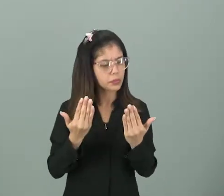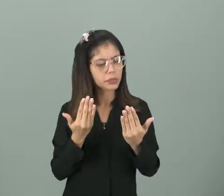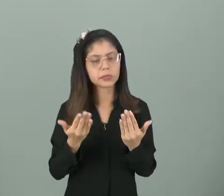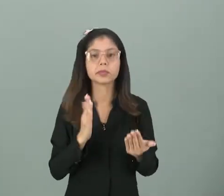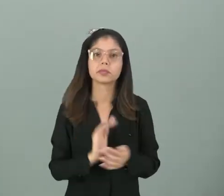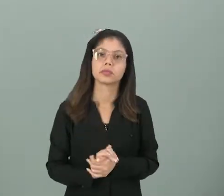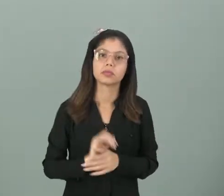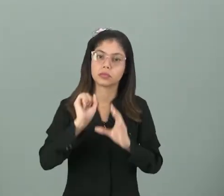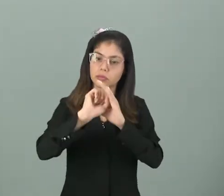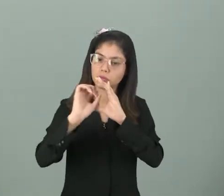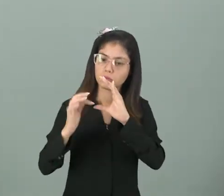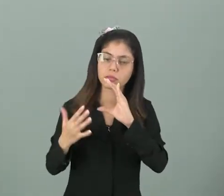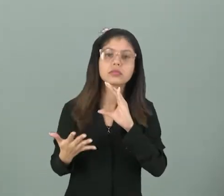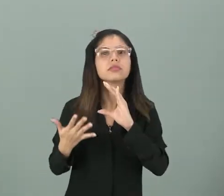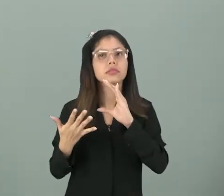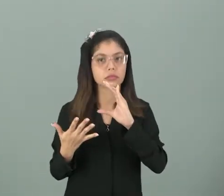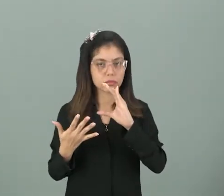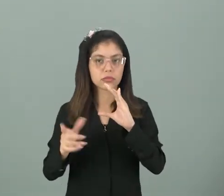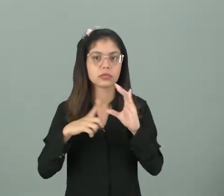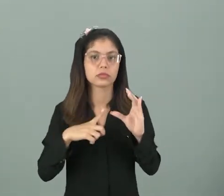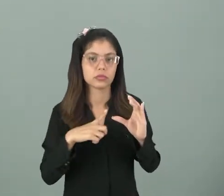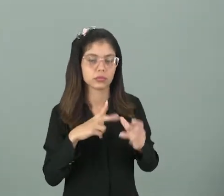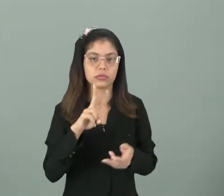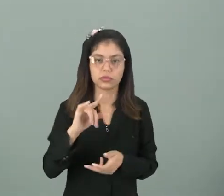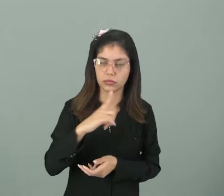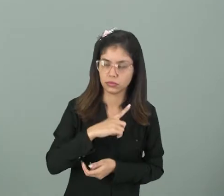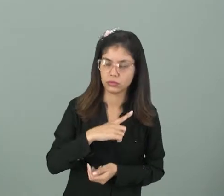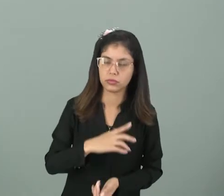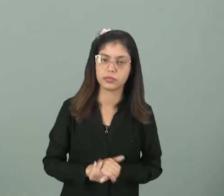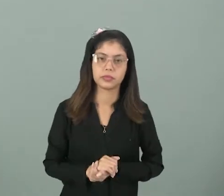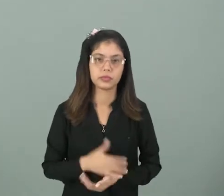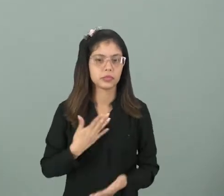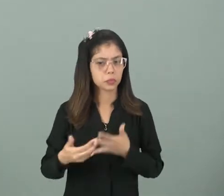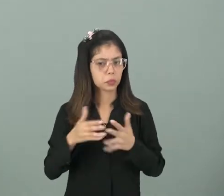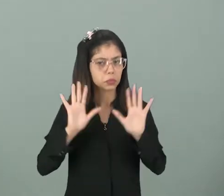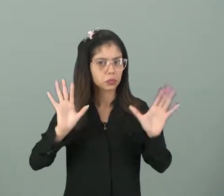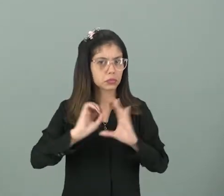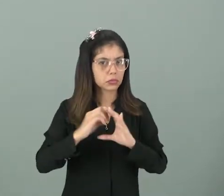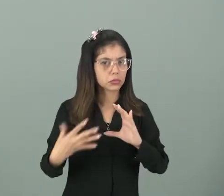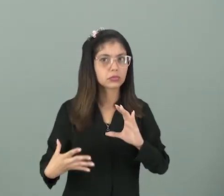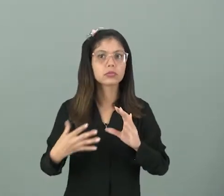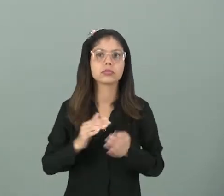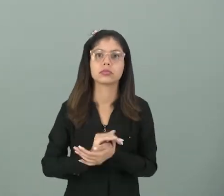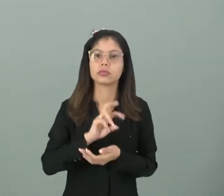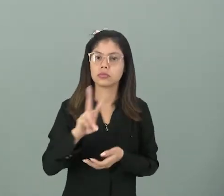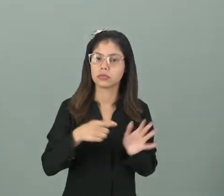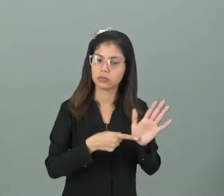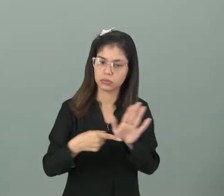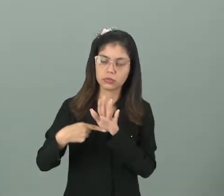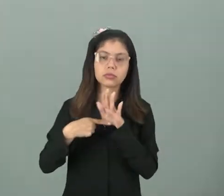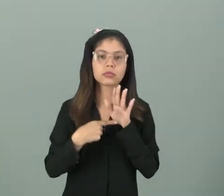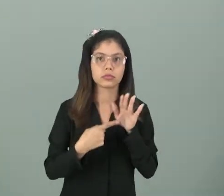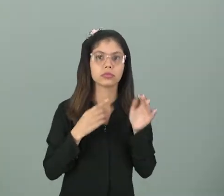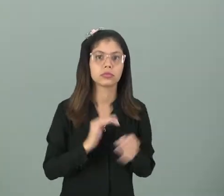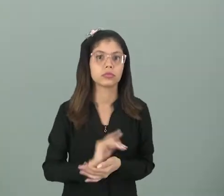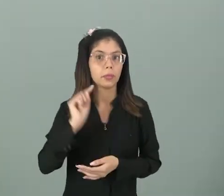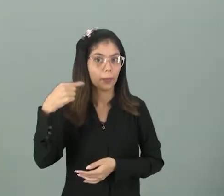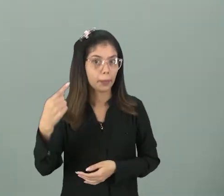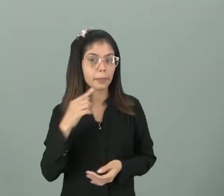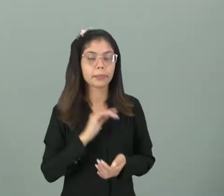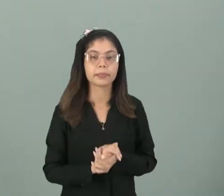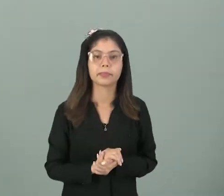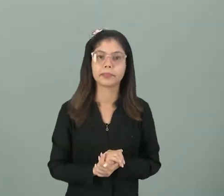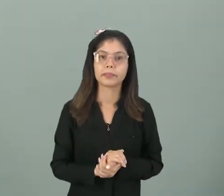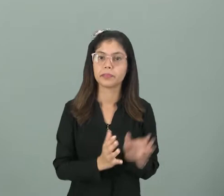relação aí entre as características que o indivíduo vai apresentando. Dependendo das características que são apresentadas, aquele